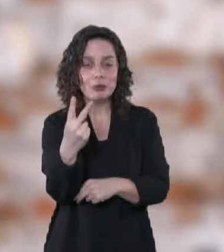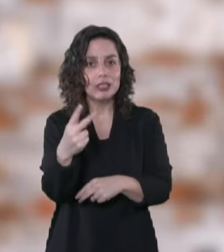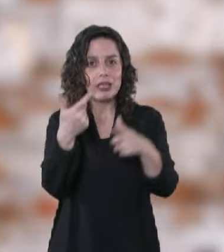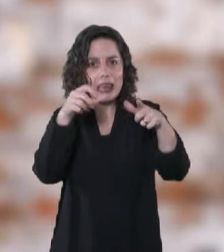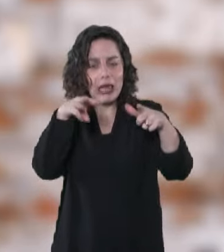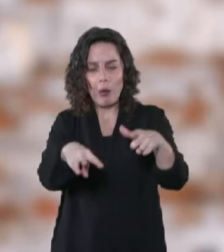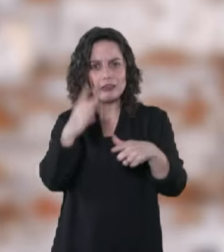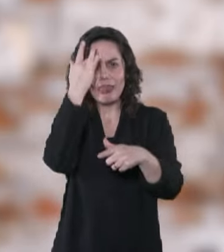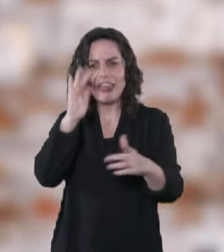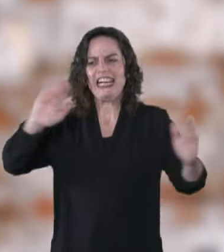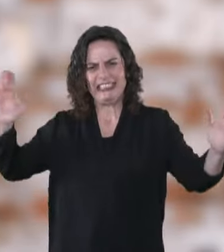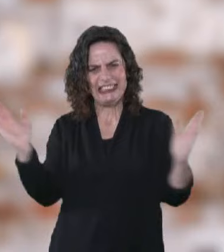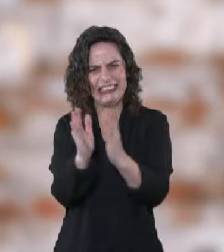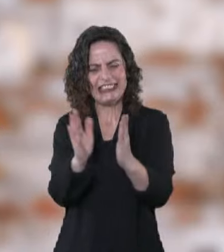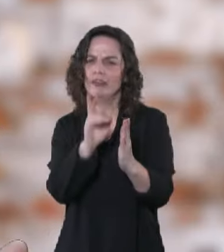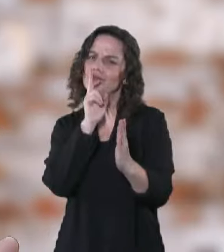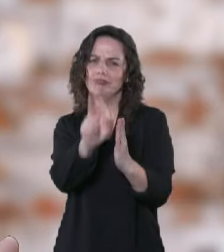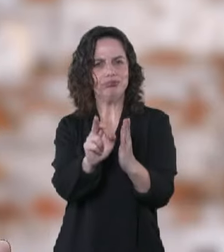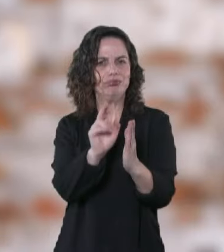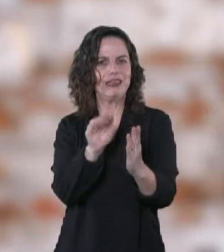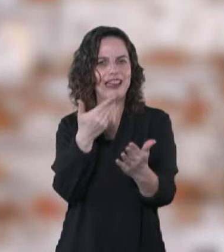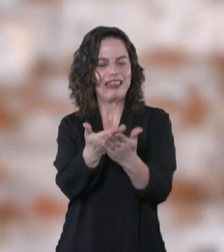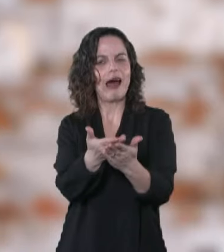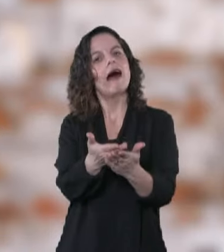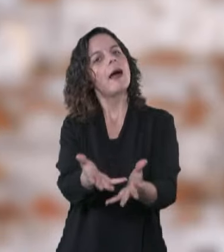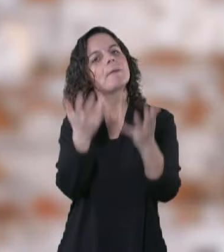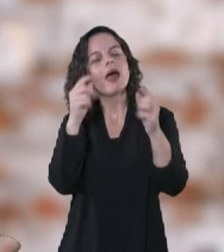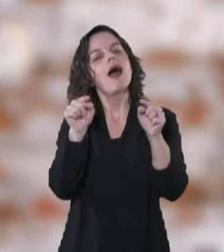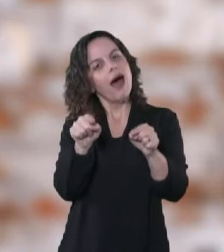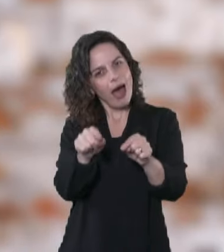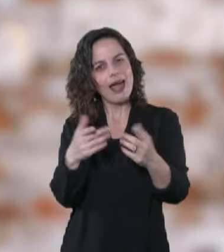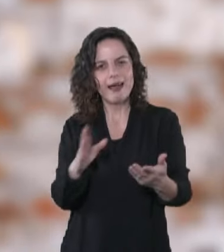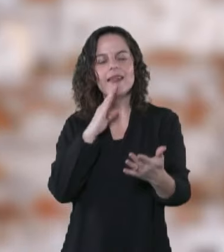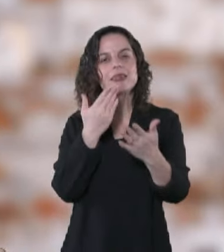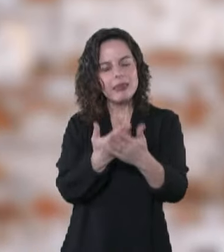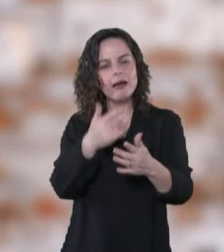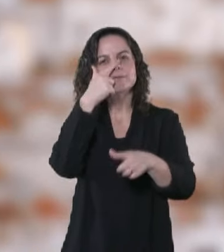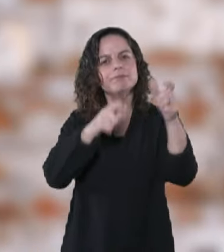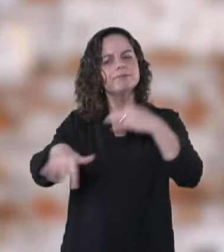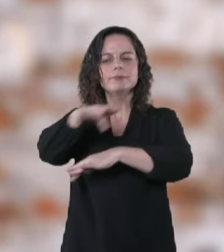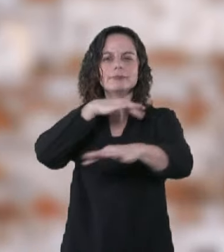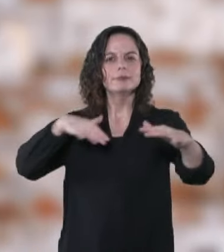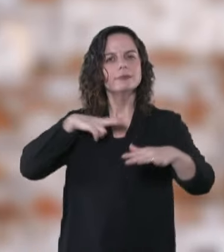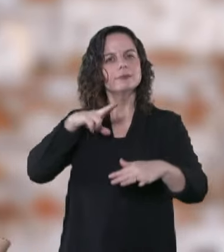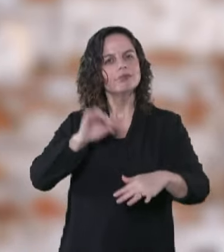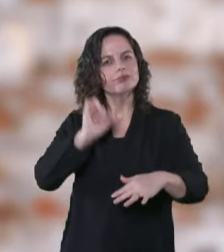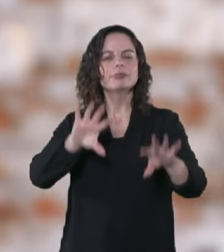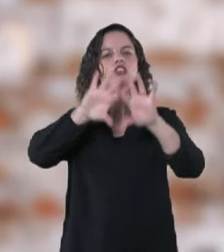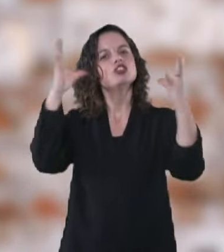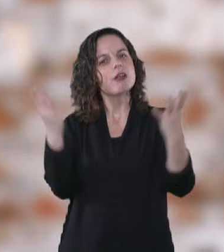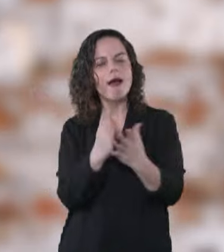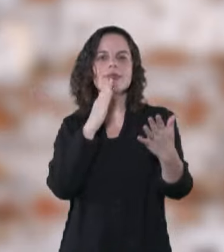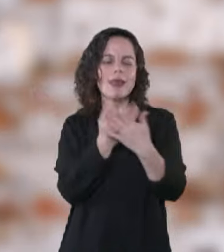tão compacta, e é isso que queremos fazer, é conseguir atingir a generalidade da população portuguesa e